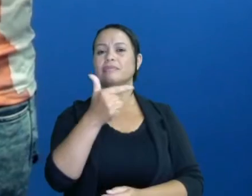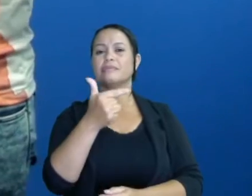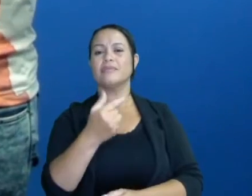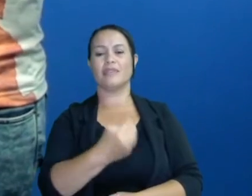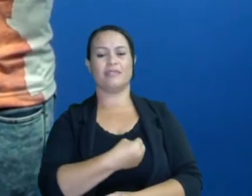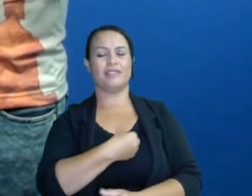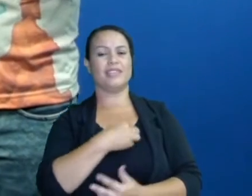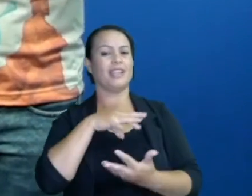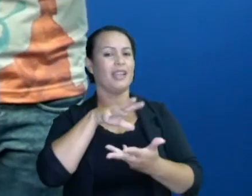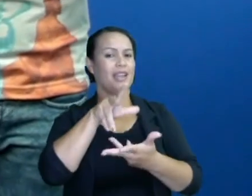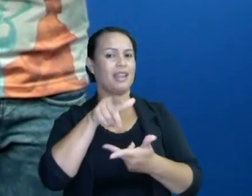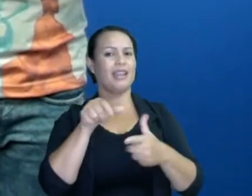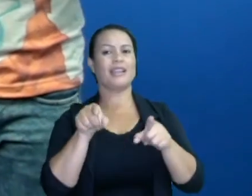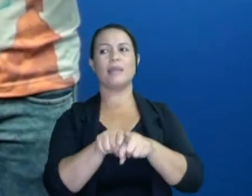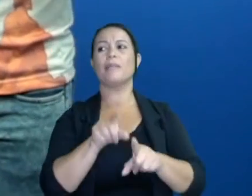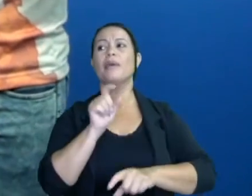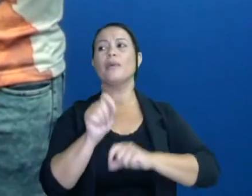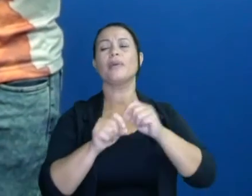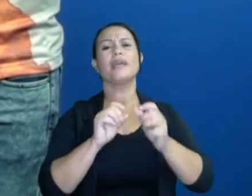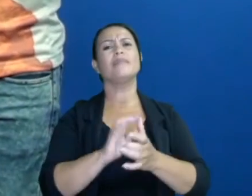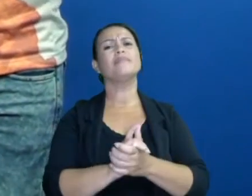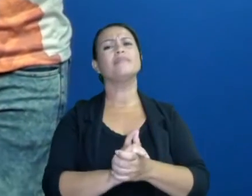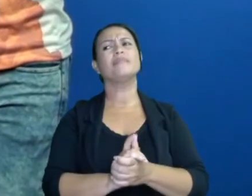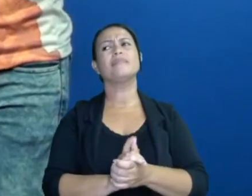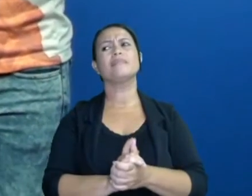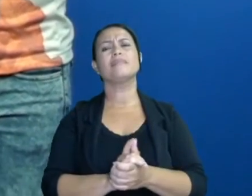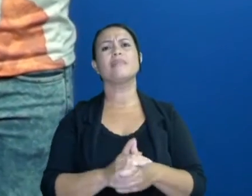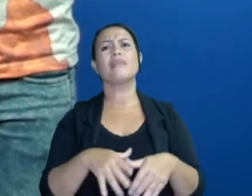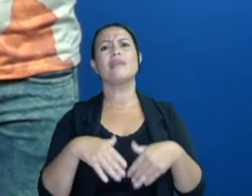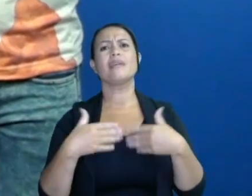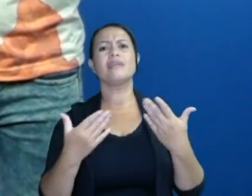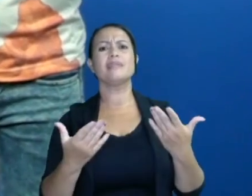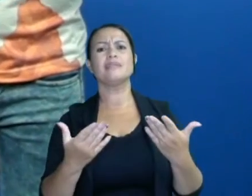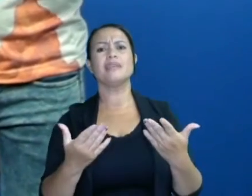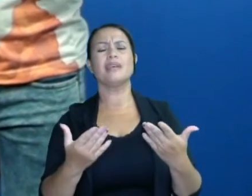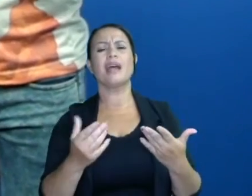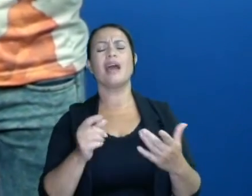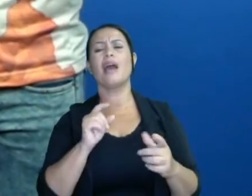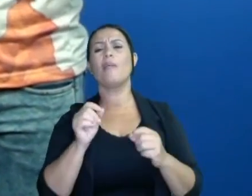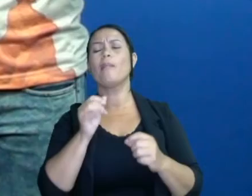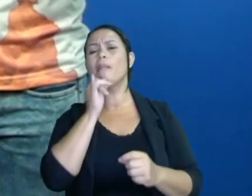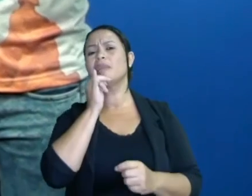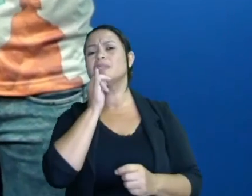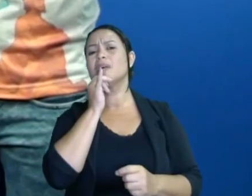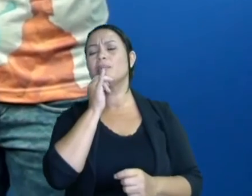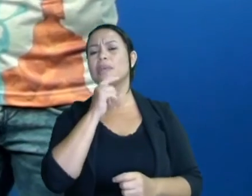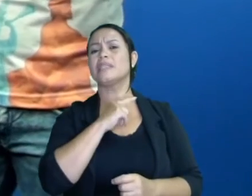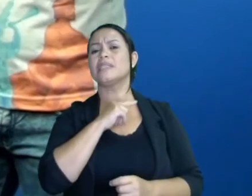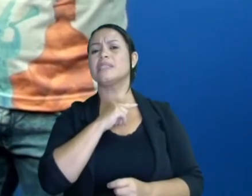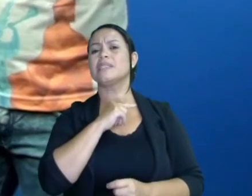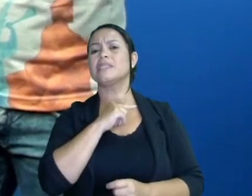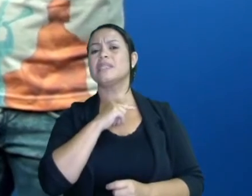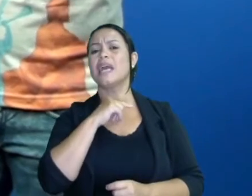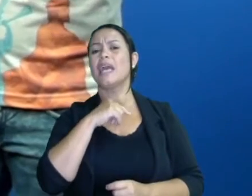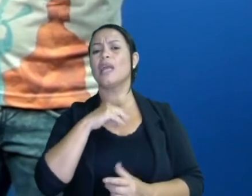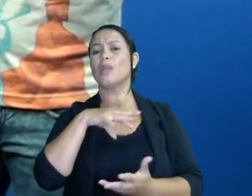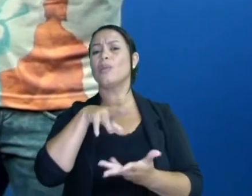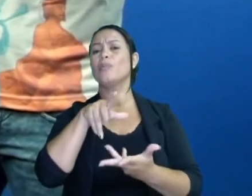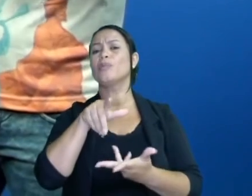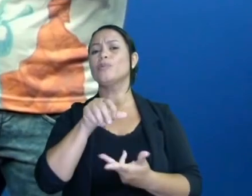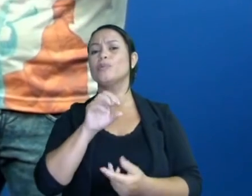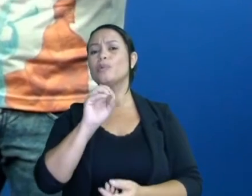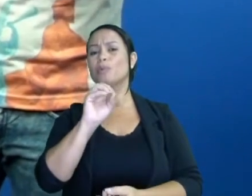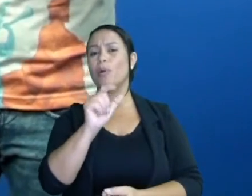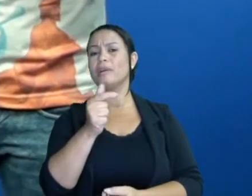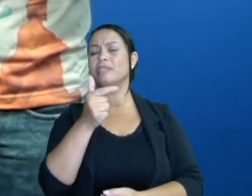Terra. E também pensa, quem será o grande pulmão do mundo? Quem será que mais produz oxigênio no nosso planeta?